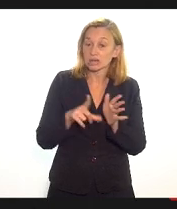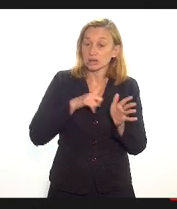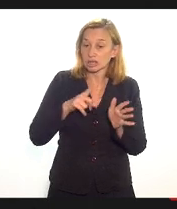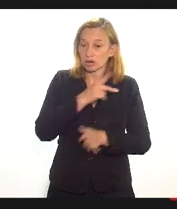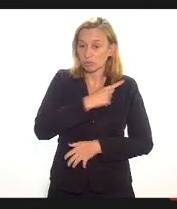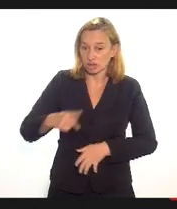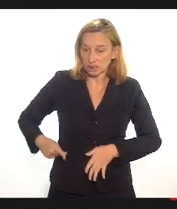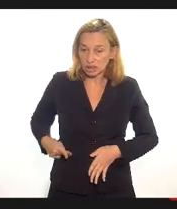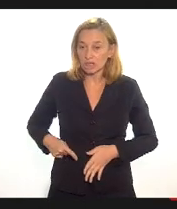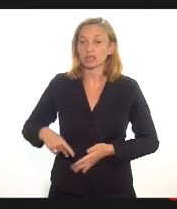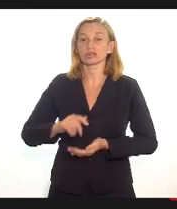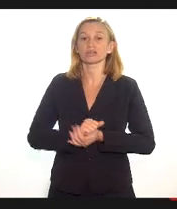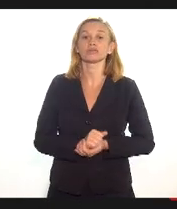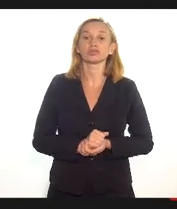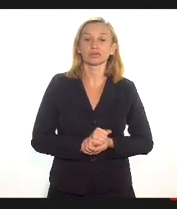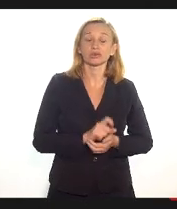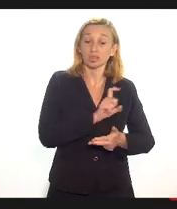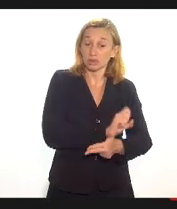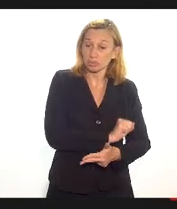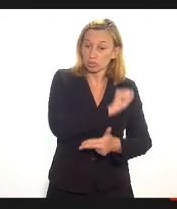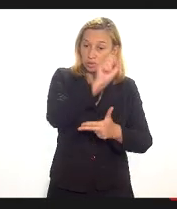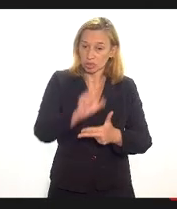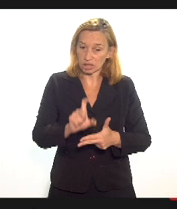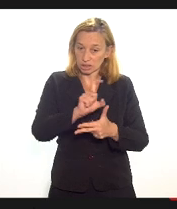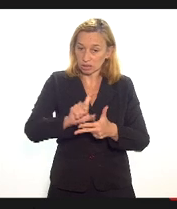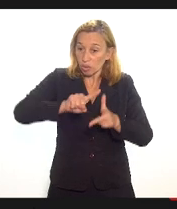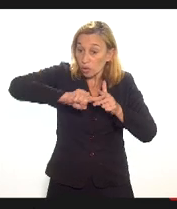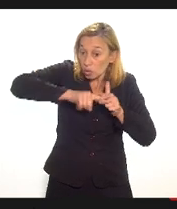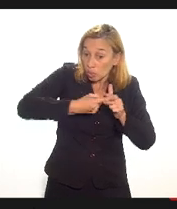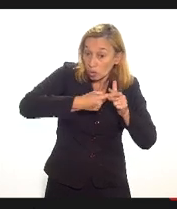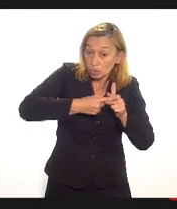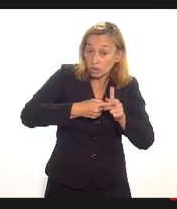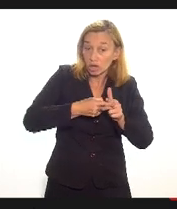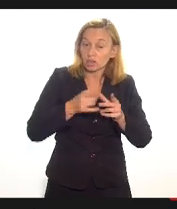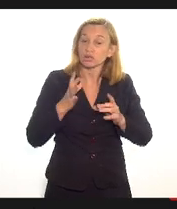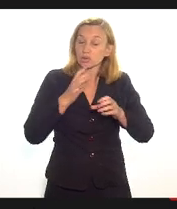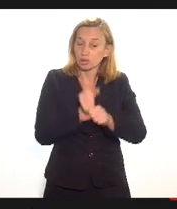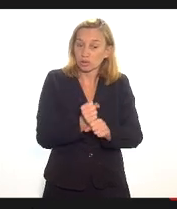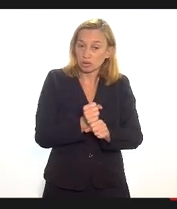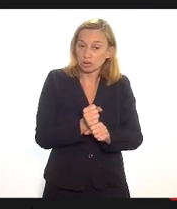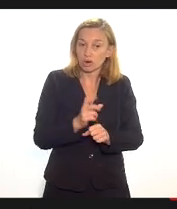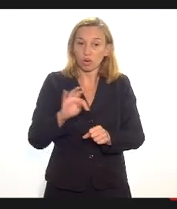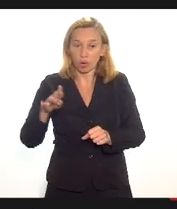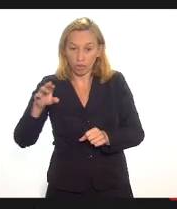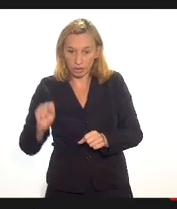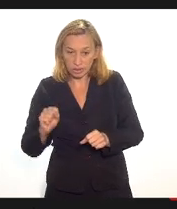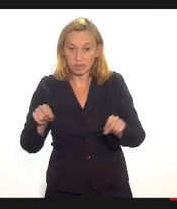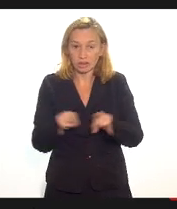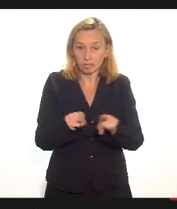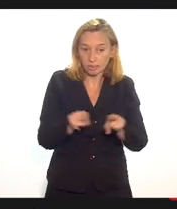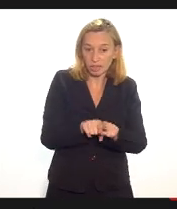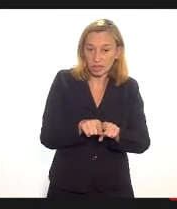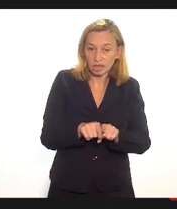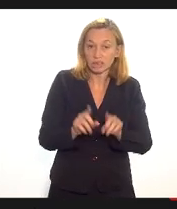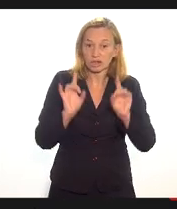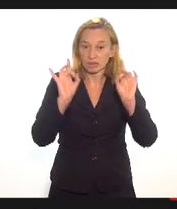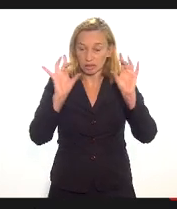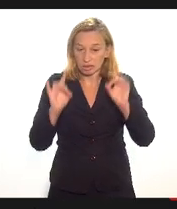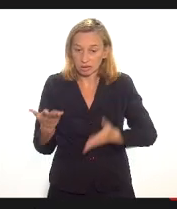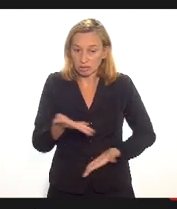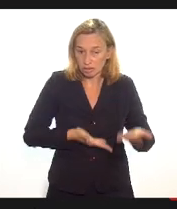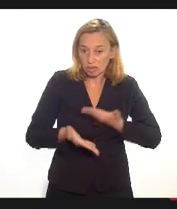da República, ao Poder Executivo, regulamentar o cálculo para apuração de royalties e participações especiais, que a doutora Magda aqui já